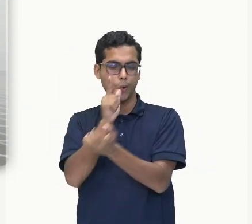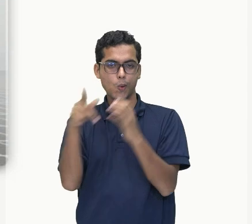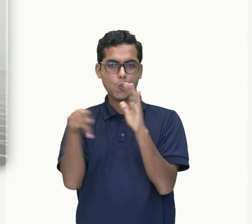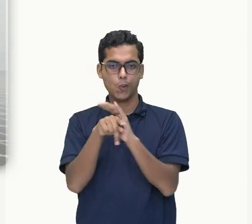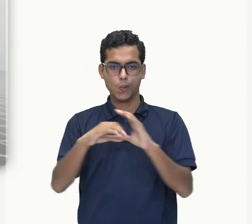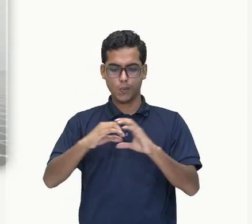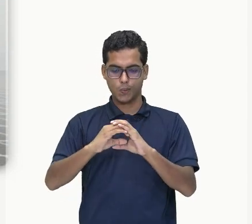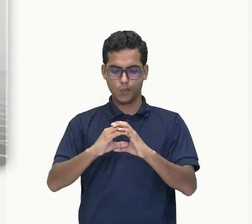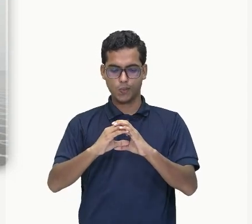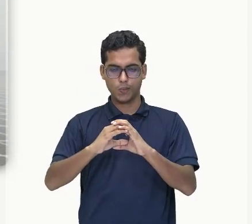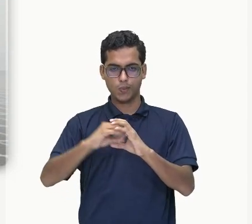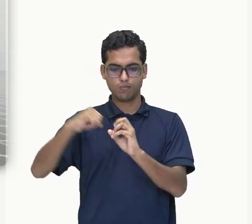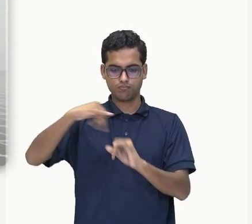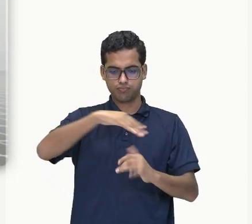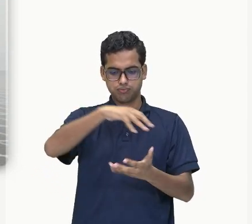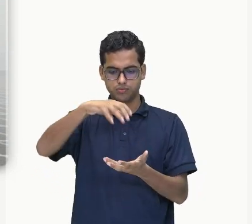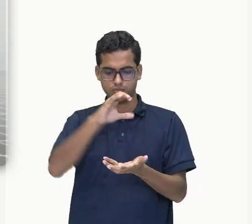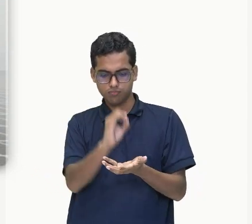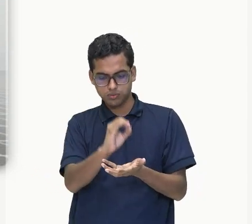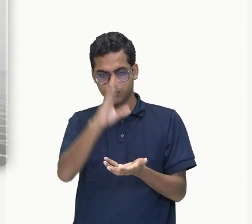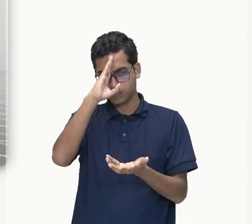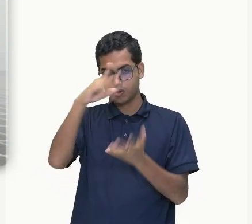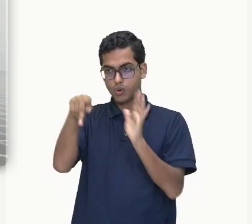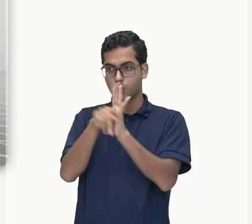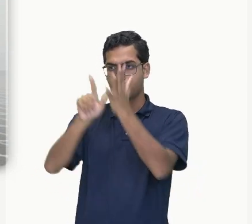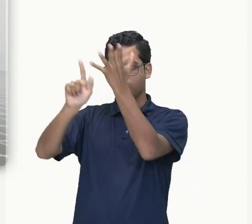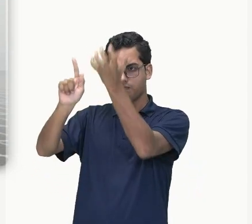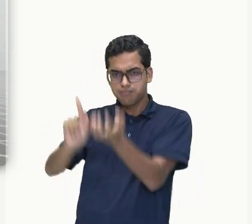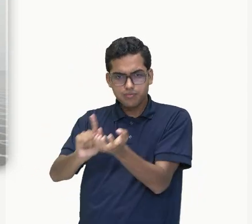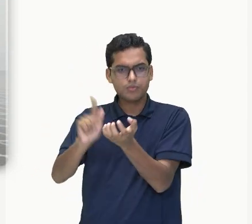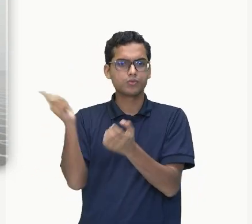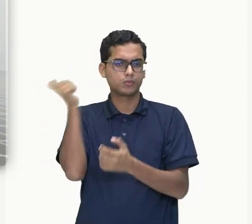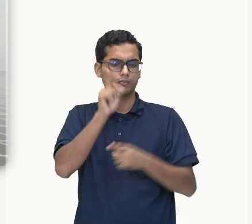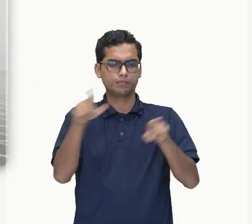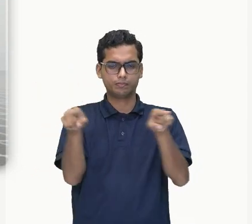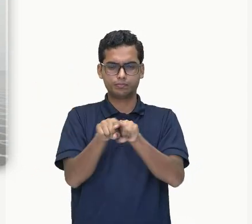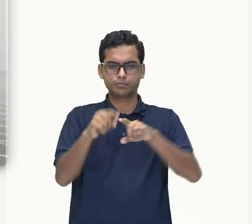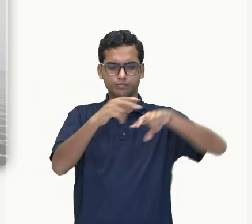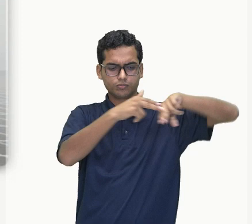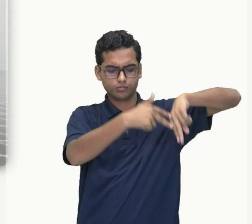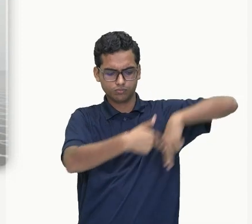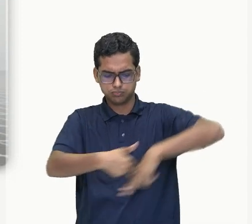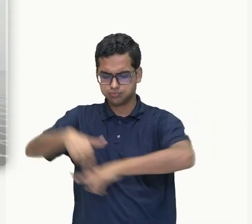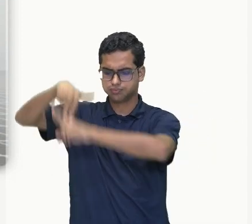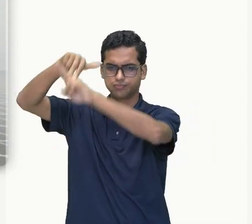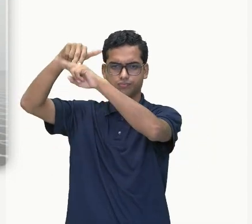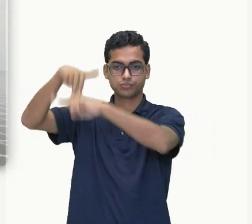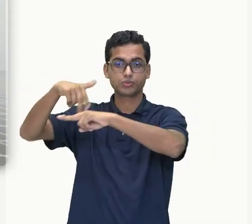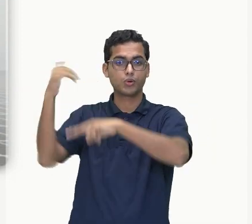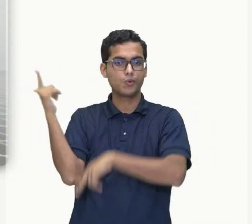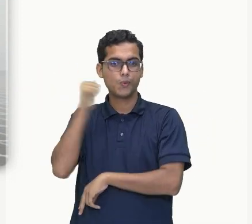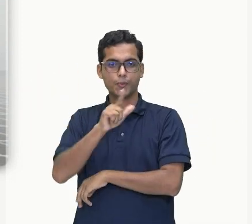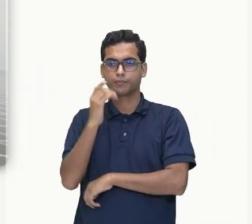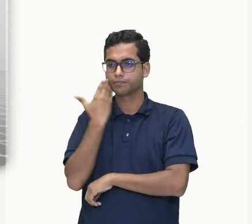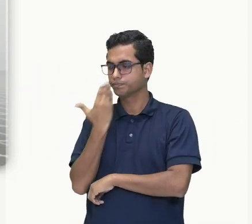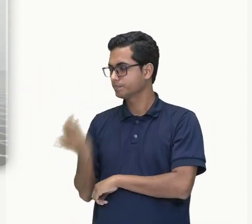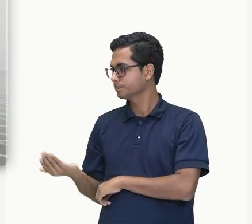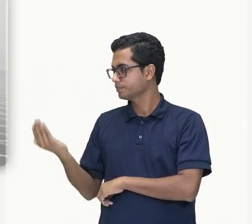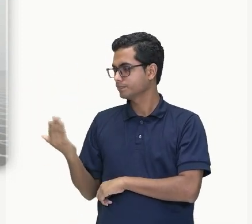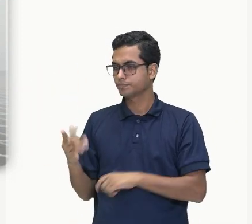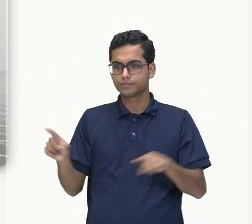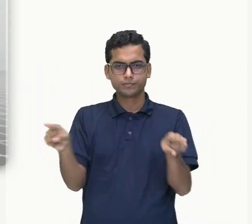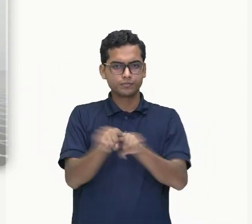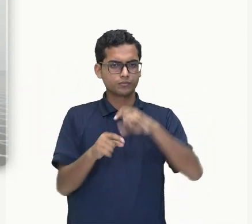da Terra. Então, qual é o natural? Que esse skatista desça essa rampa, né? E aí essa